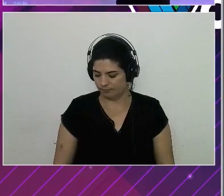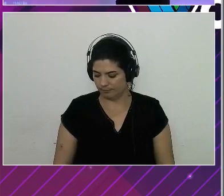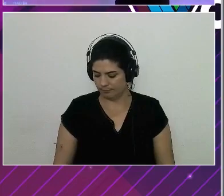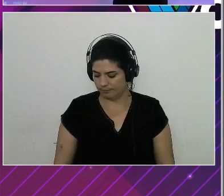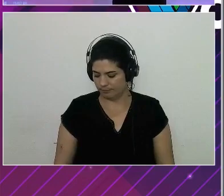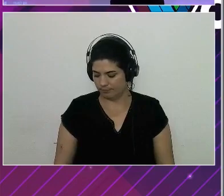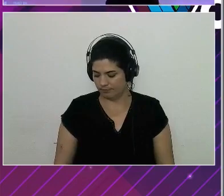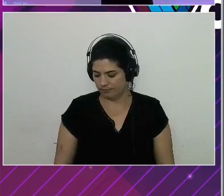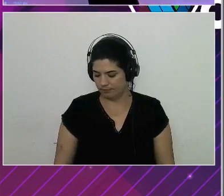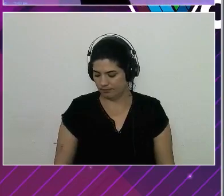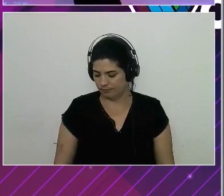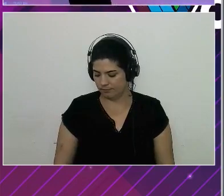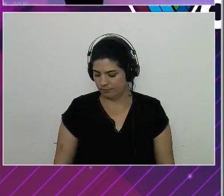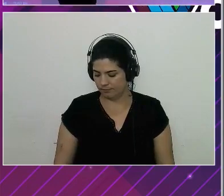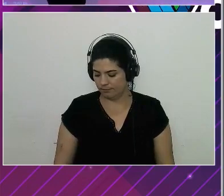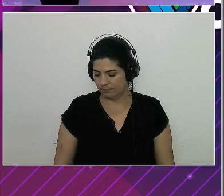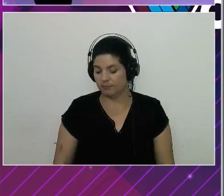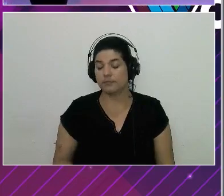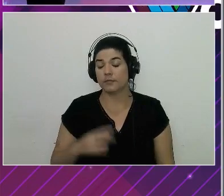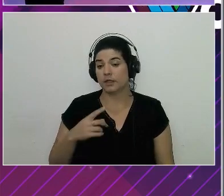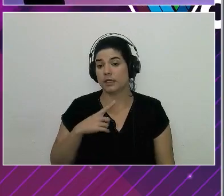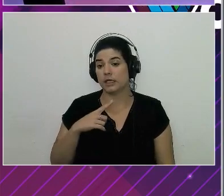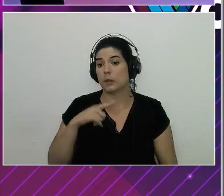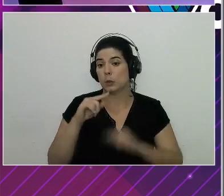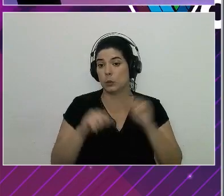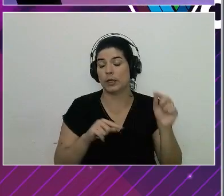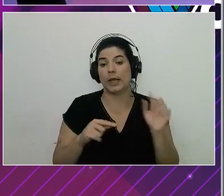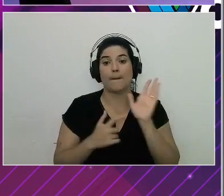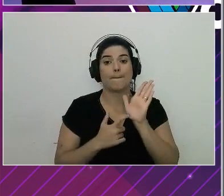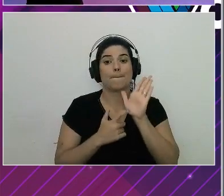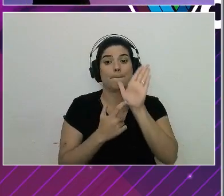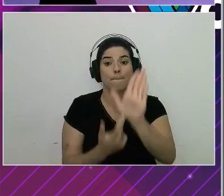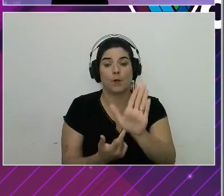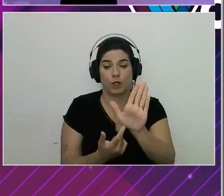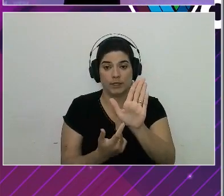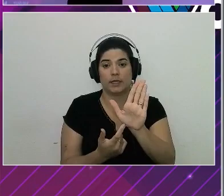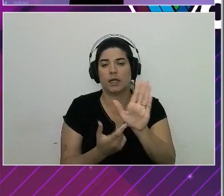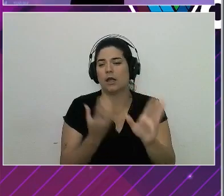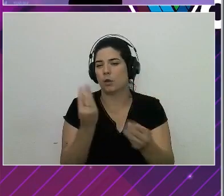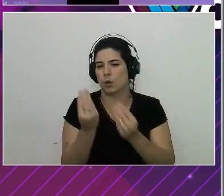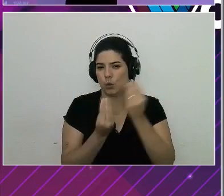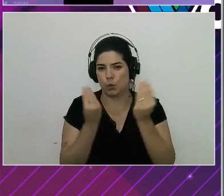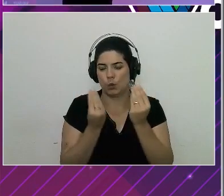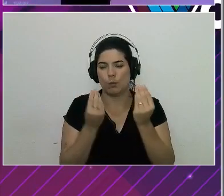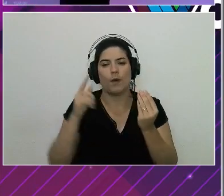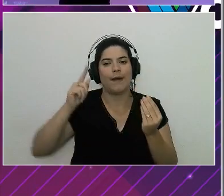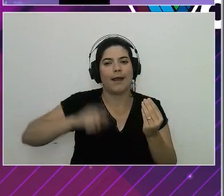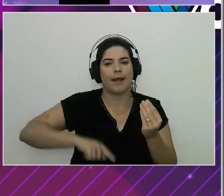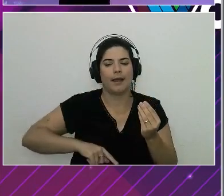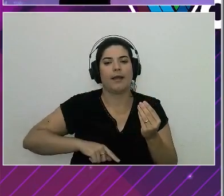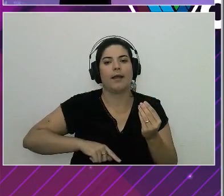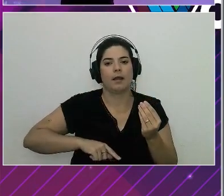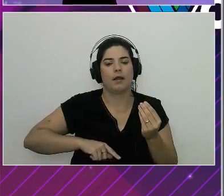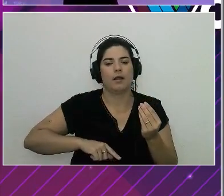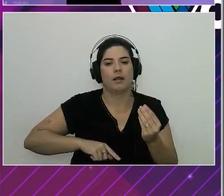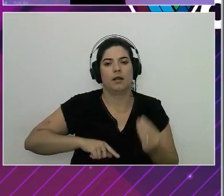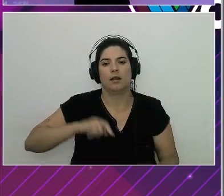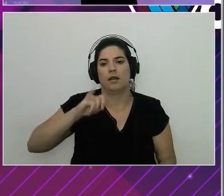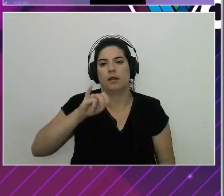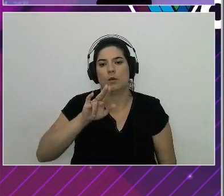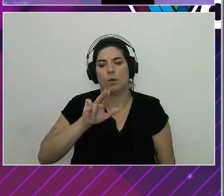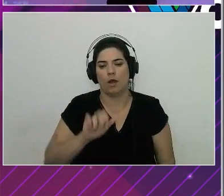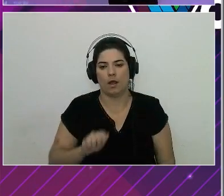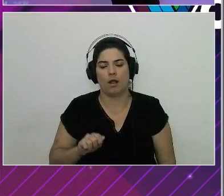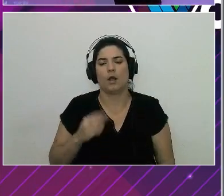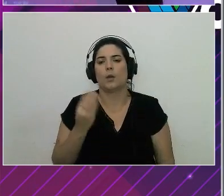essa ferramenta do TraceTest, aqui mostrando bem por cima como que é a UI, eu tenho a ideia de fazer